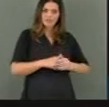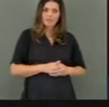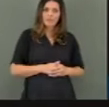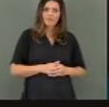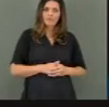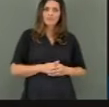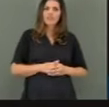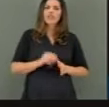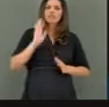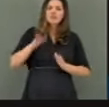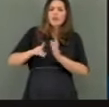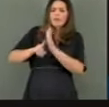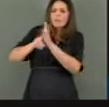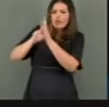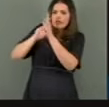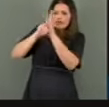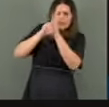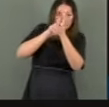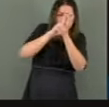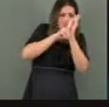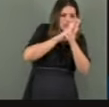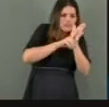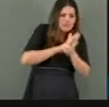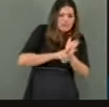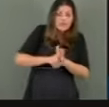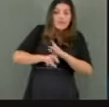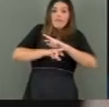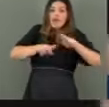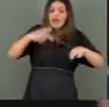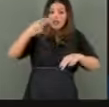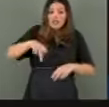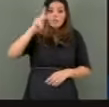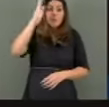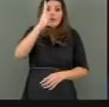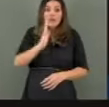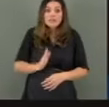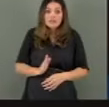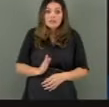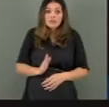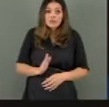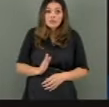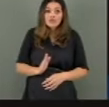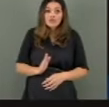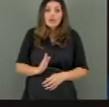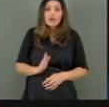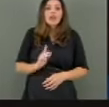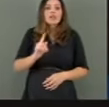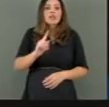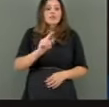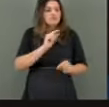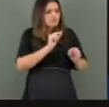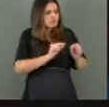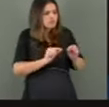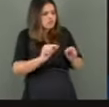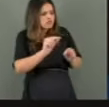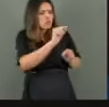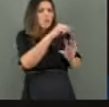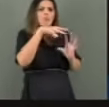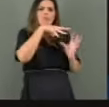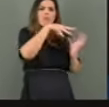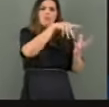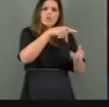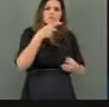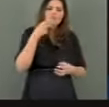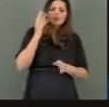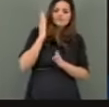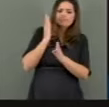Diversas pesquisas realizadas no Brasil e em todo o mundo tentam descobrir se realmente a